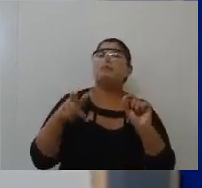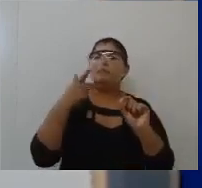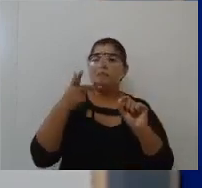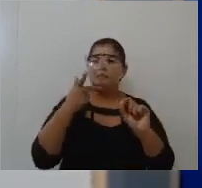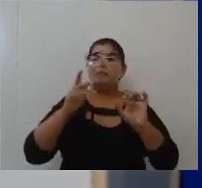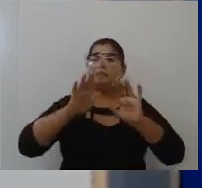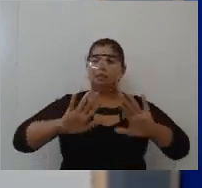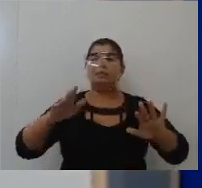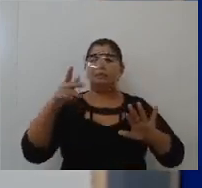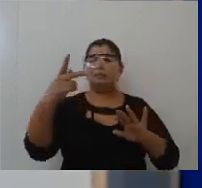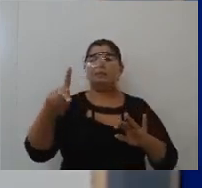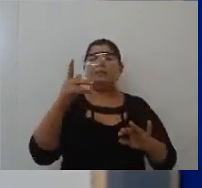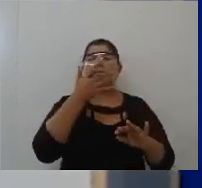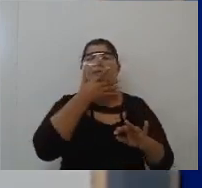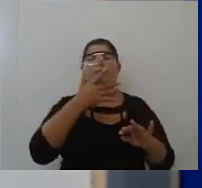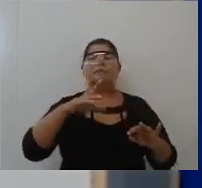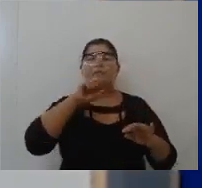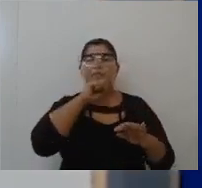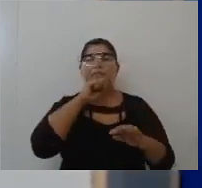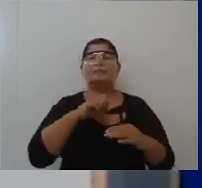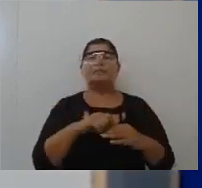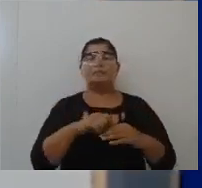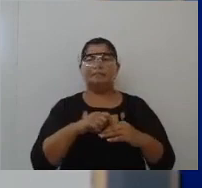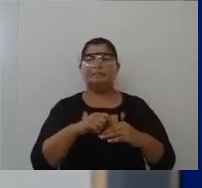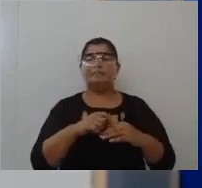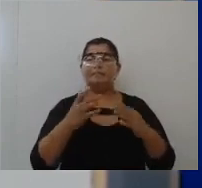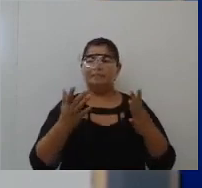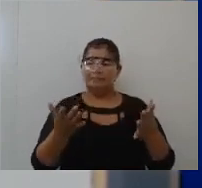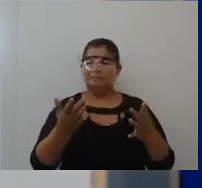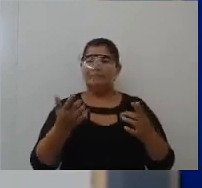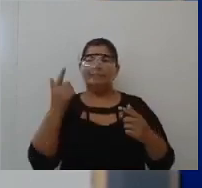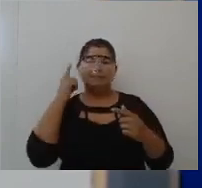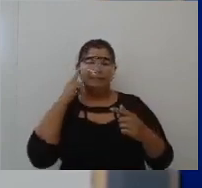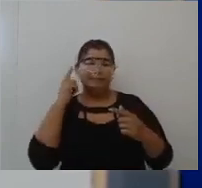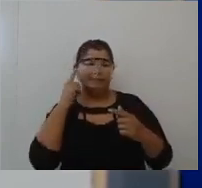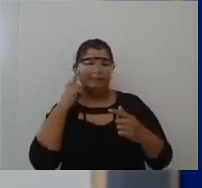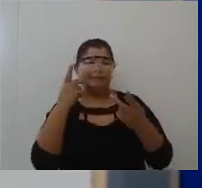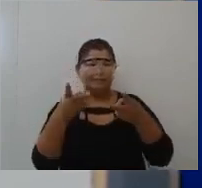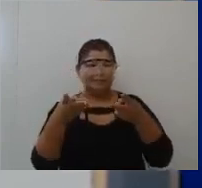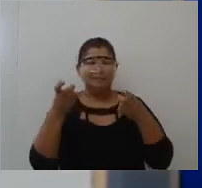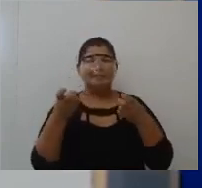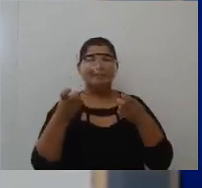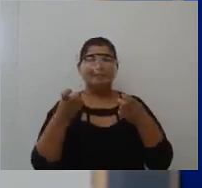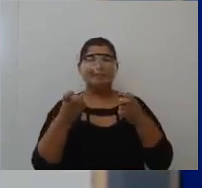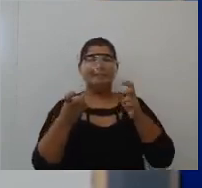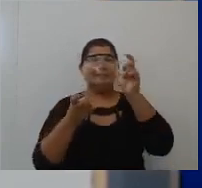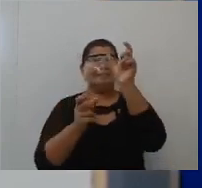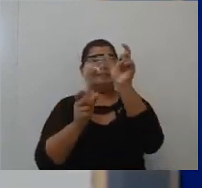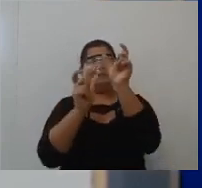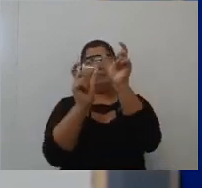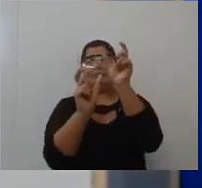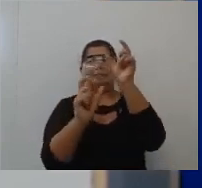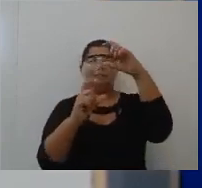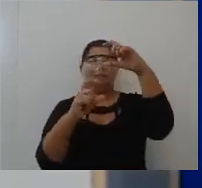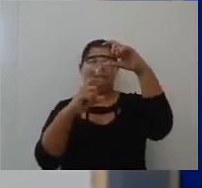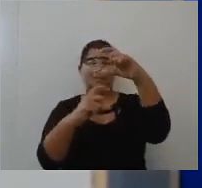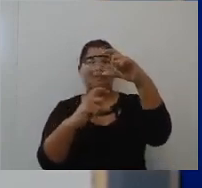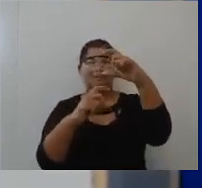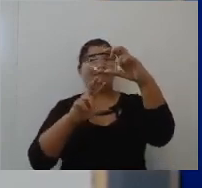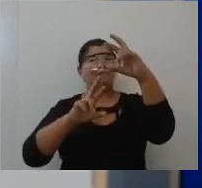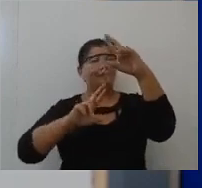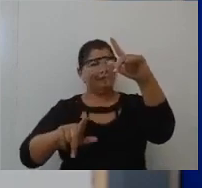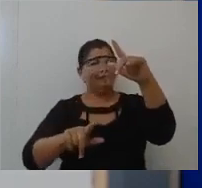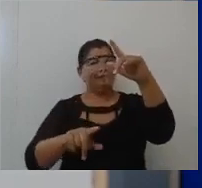fale assim do seu pai. Perceberam a dica? Tranquilo? Isso é fundamental. Então,